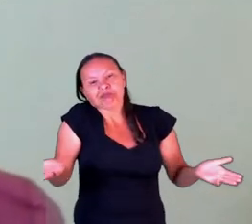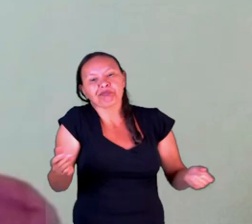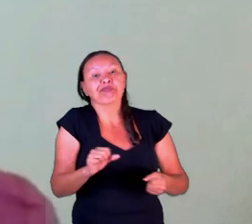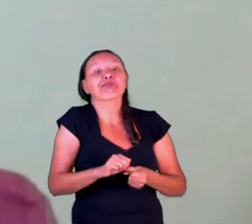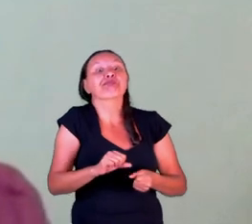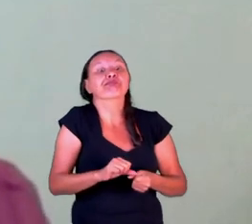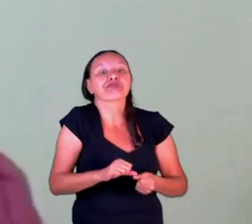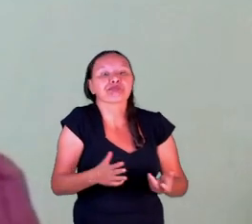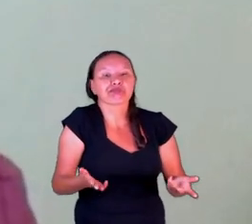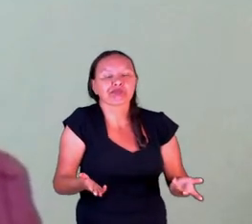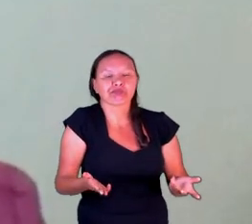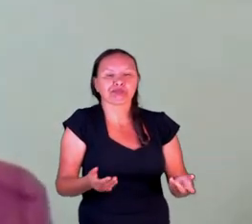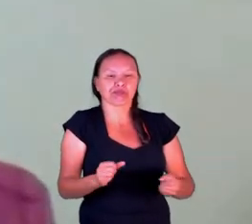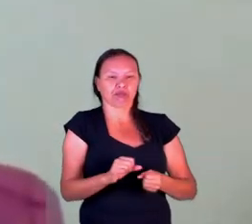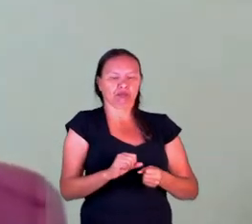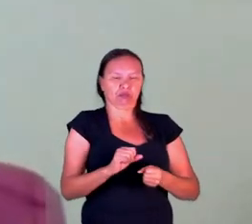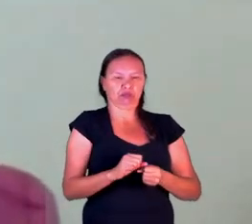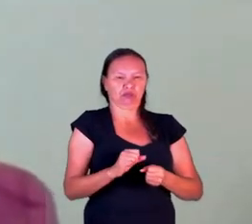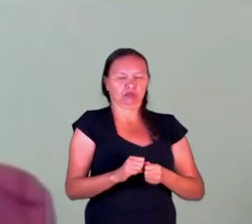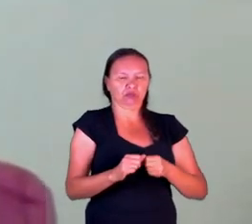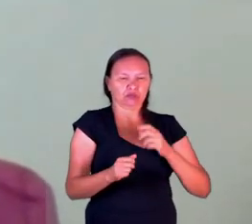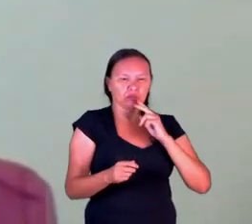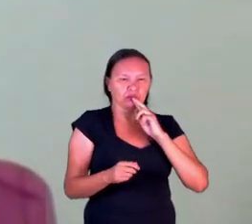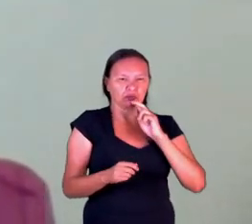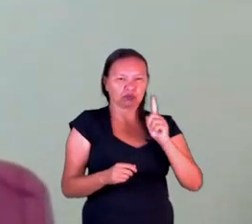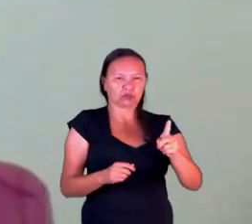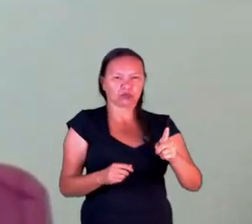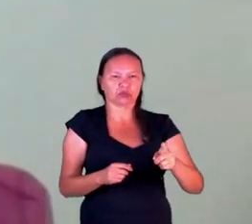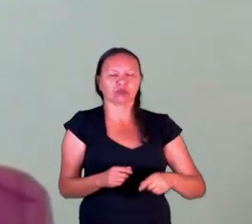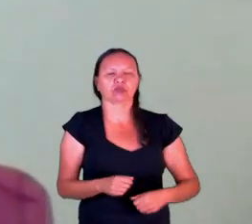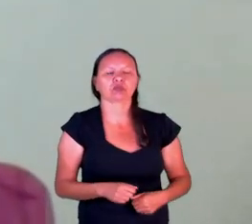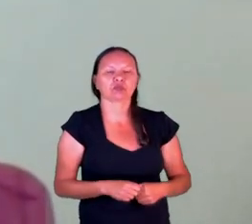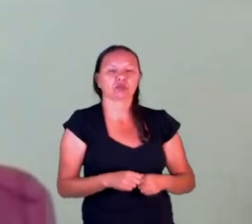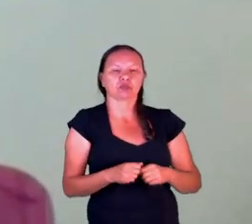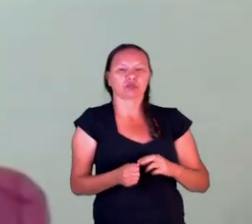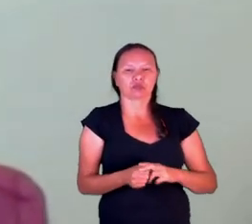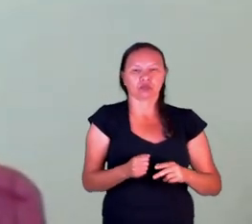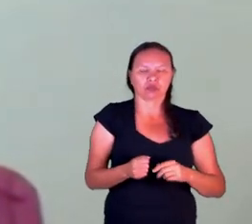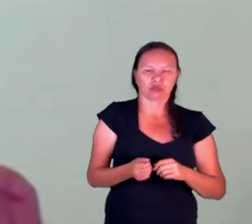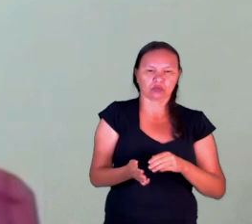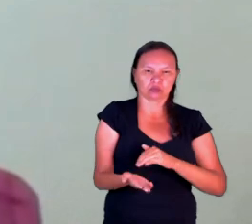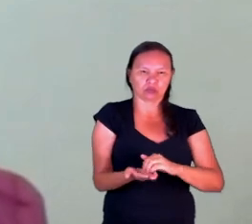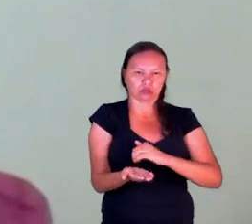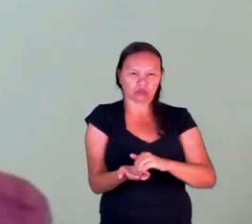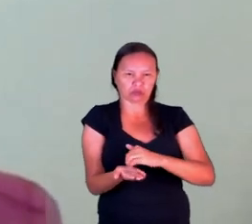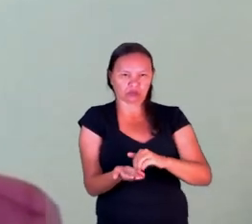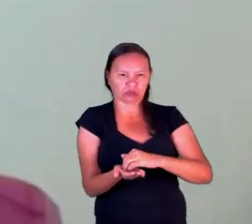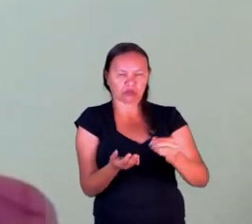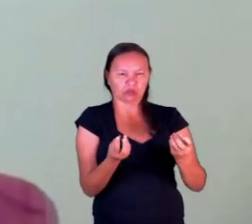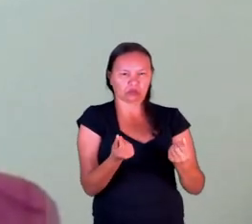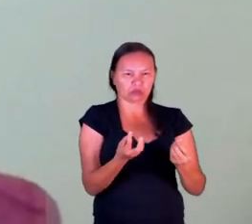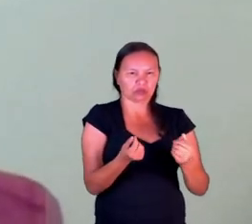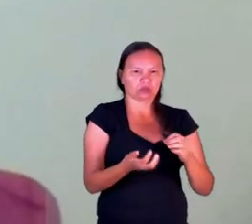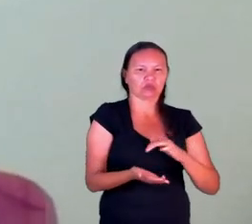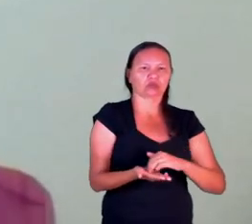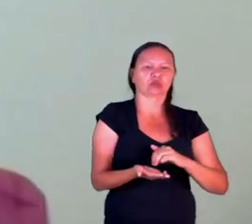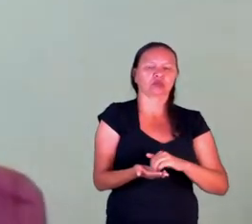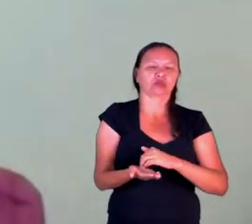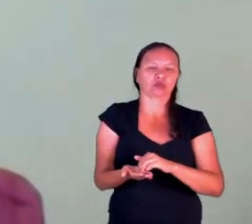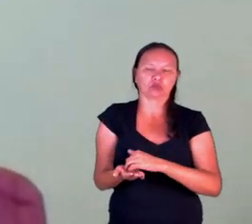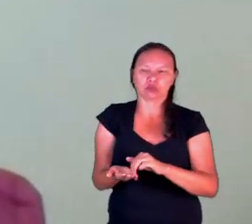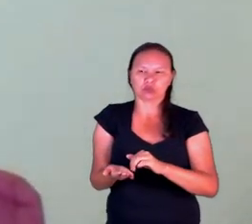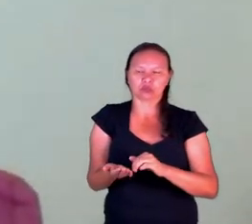E aí nós fizemos recomendações fizemos recomendações à secretarias de finança e planejamento e de